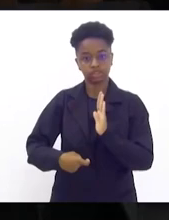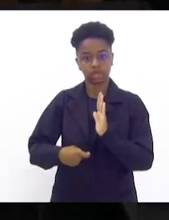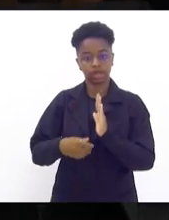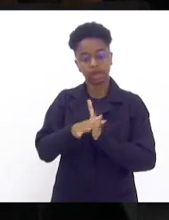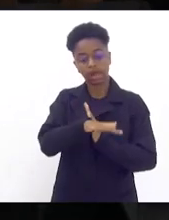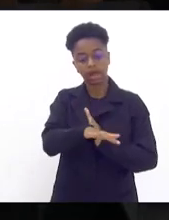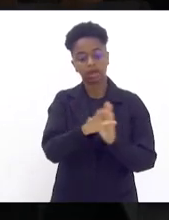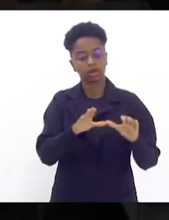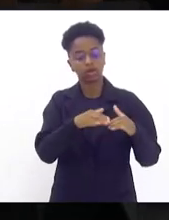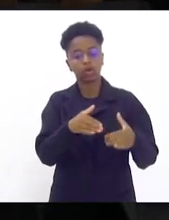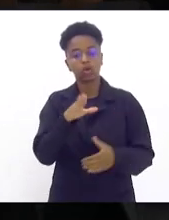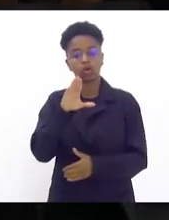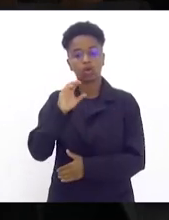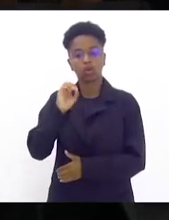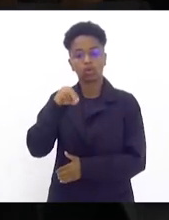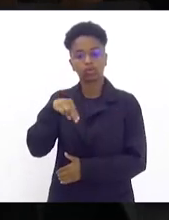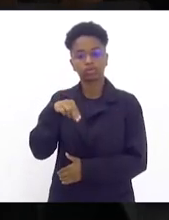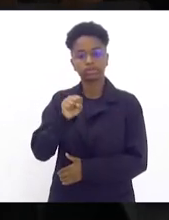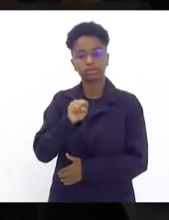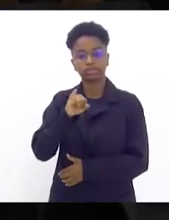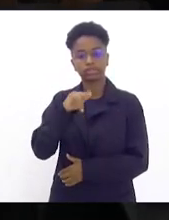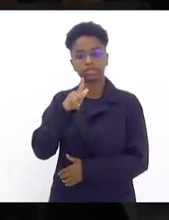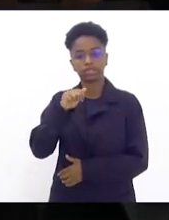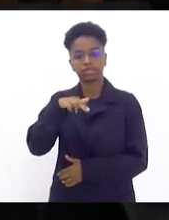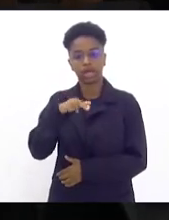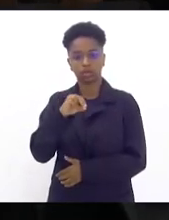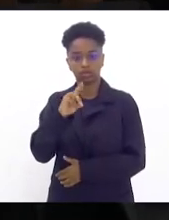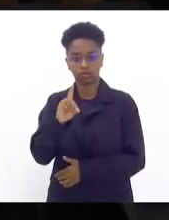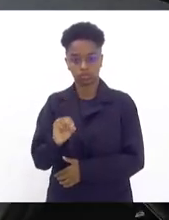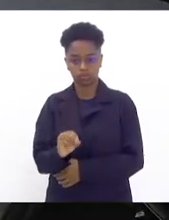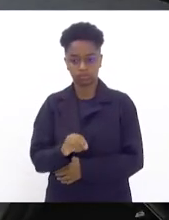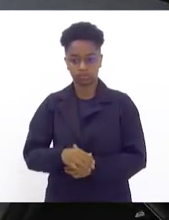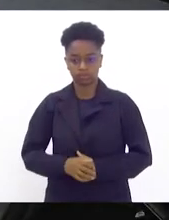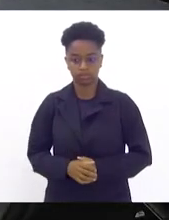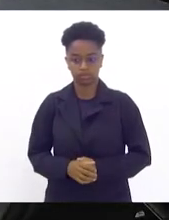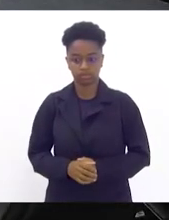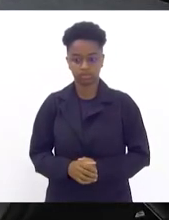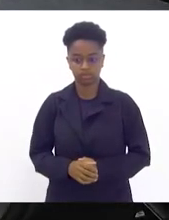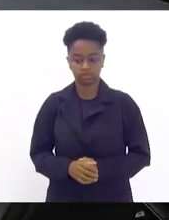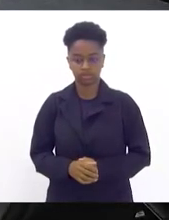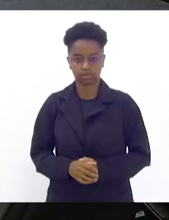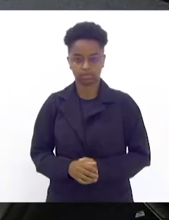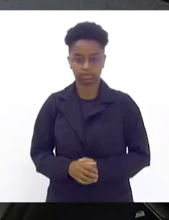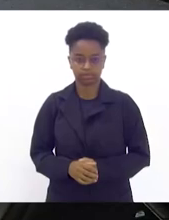dar uma parte, deputado Marta Rocha, mas queria só lembrar uma outra coisa.